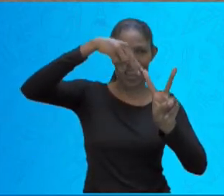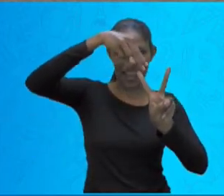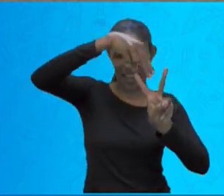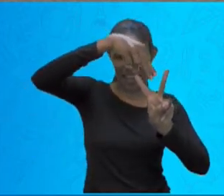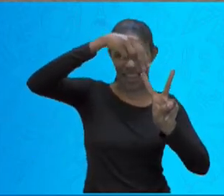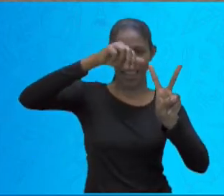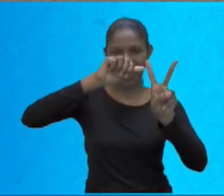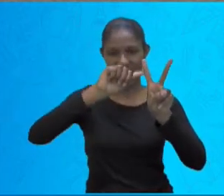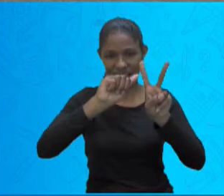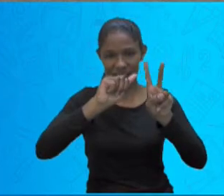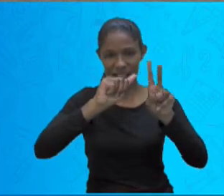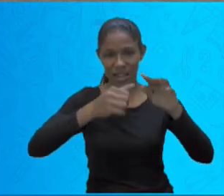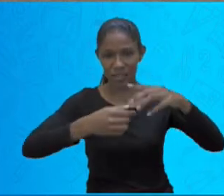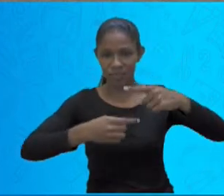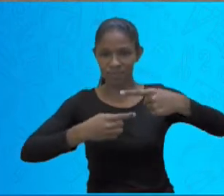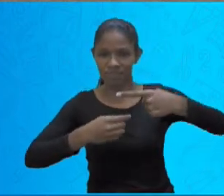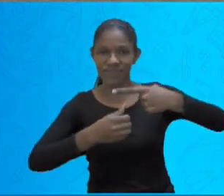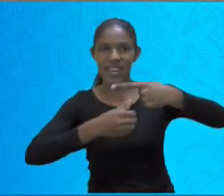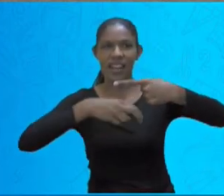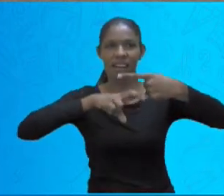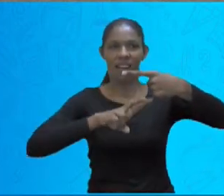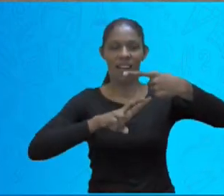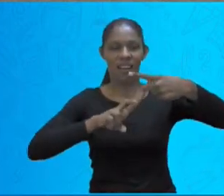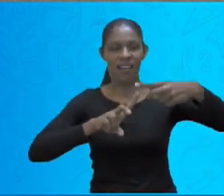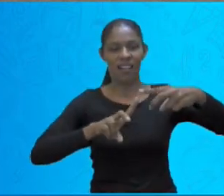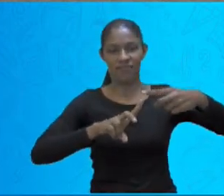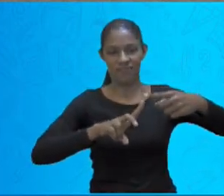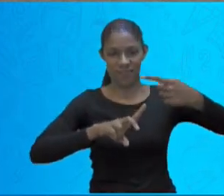raízes. Um exemplo aqui, ó.